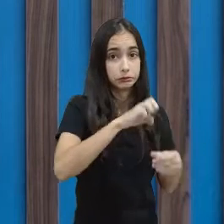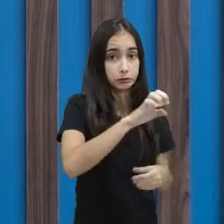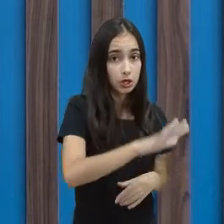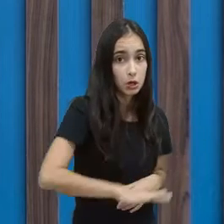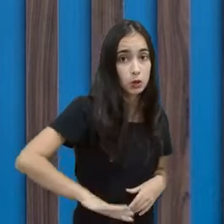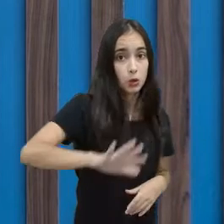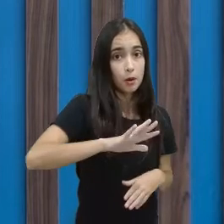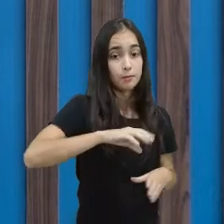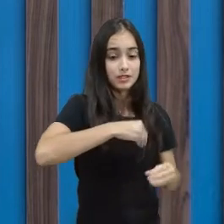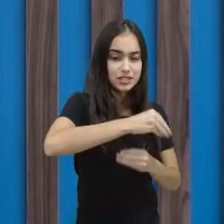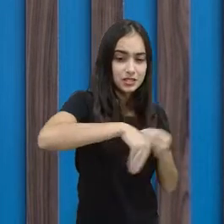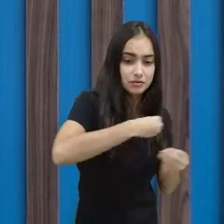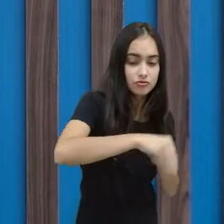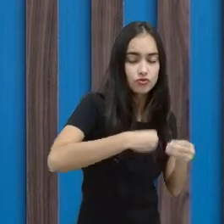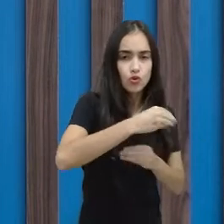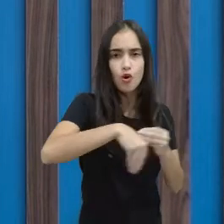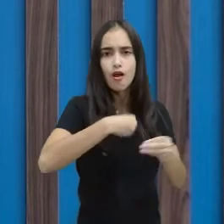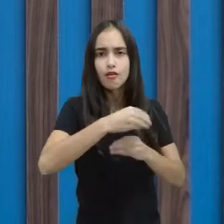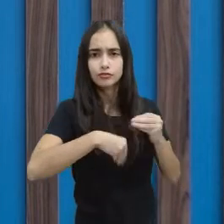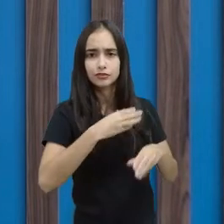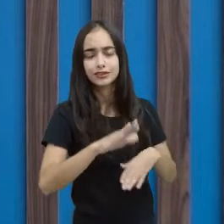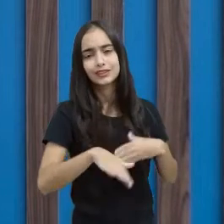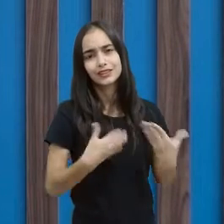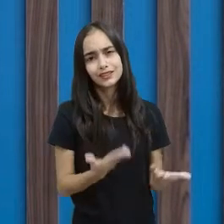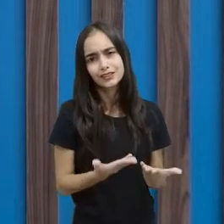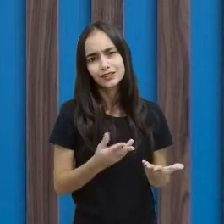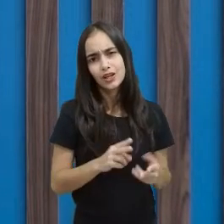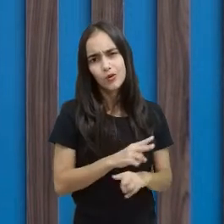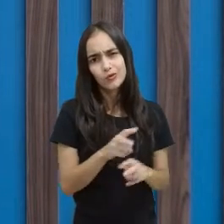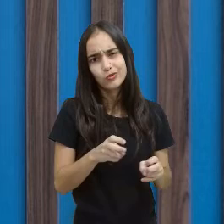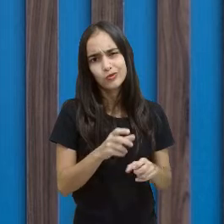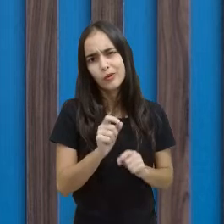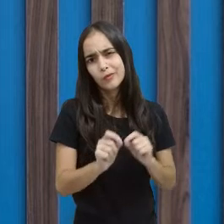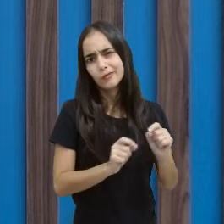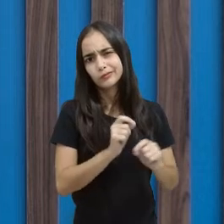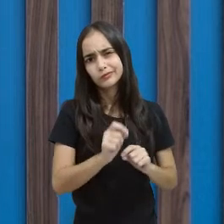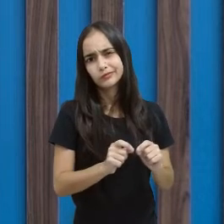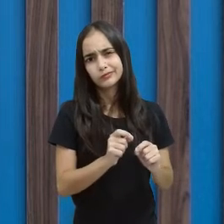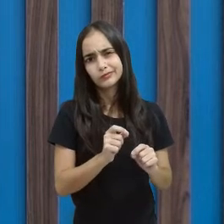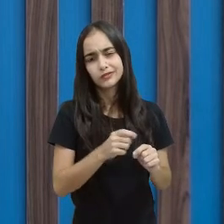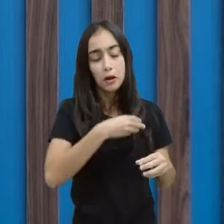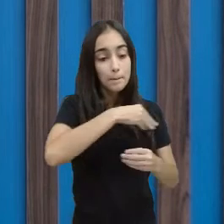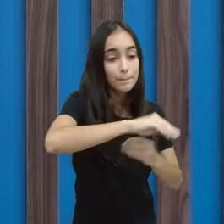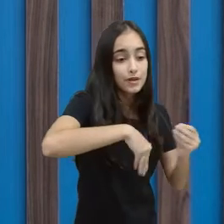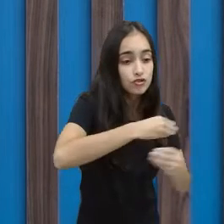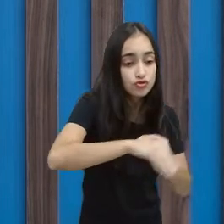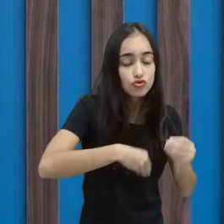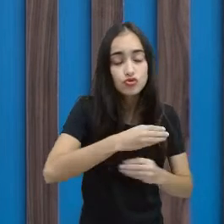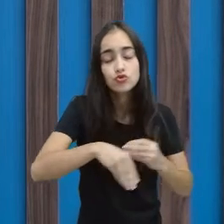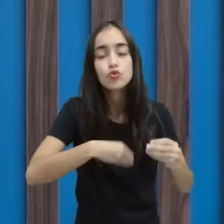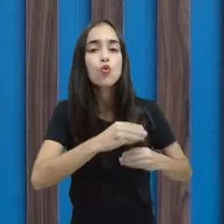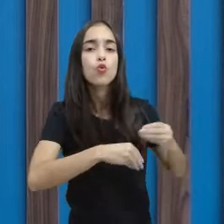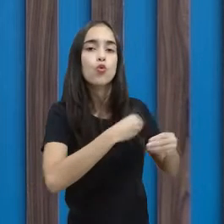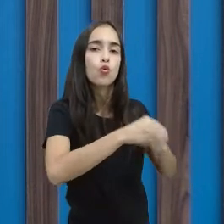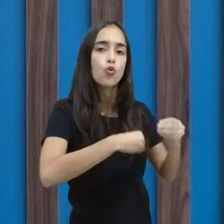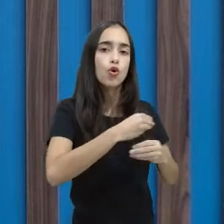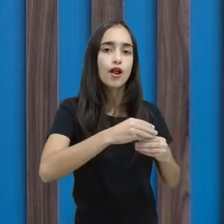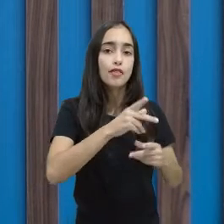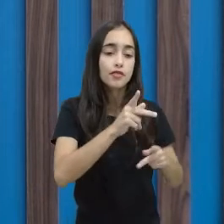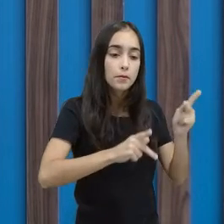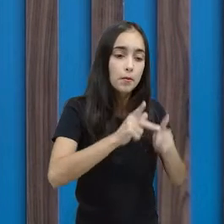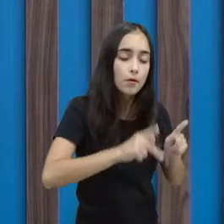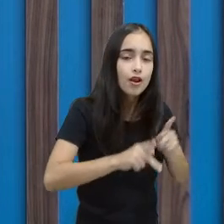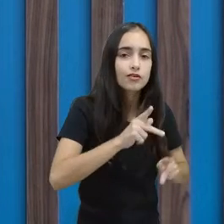misturando e povoando e assim por diante. Então essa questão da miscigenação, dessa teoria de uma